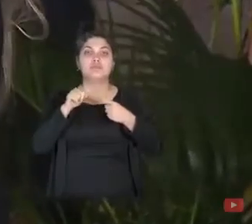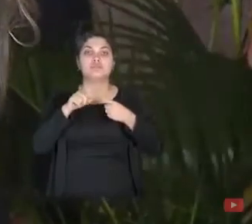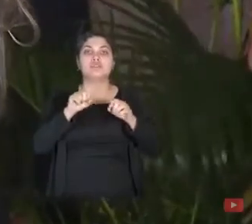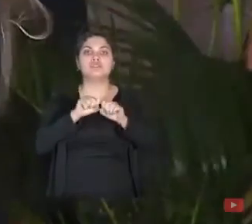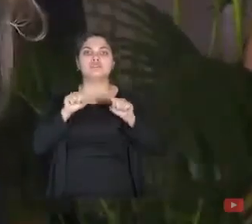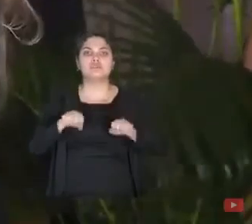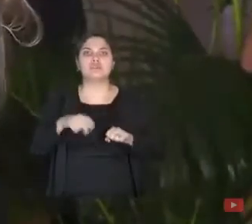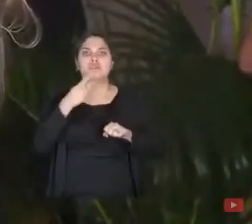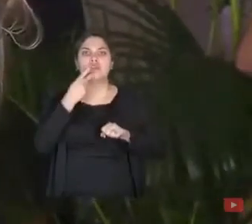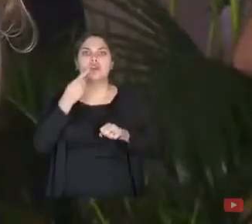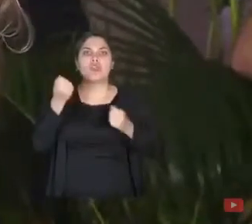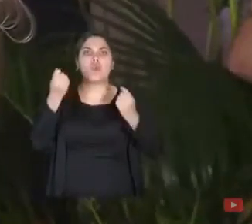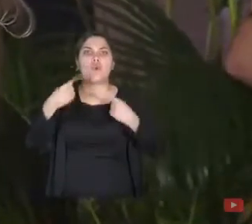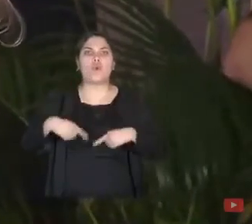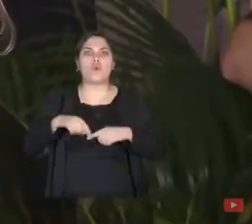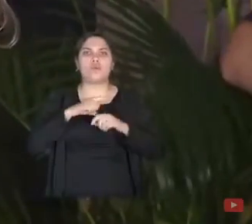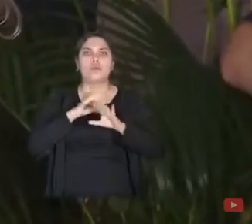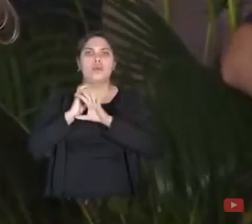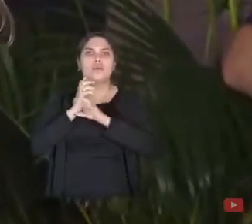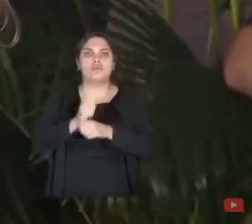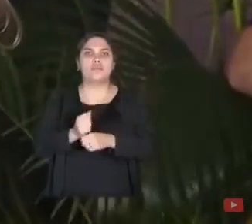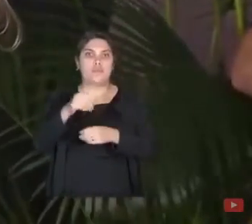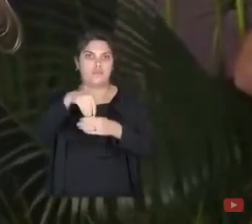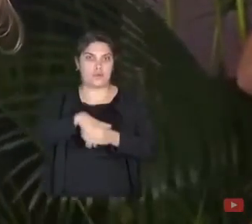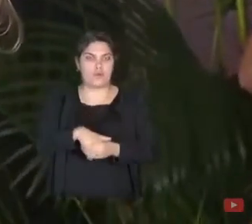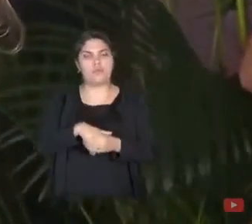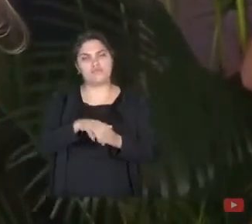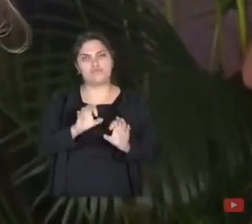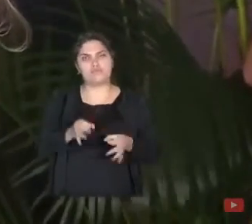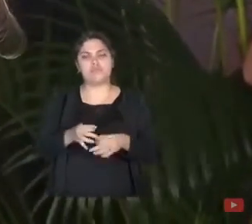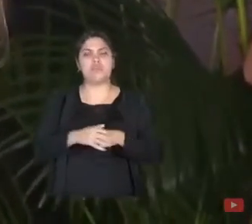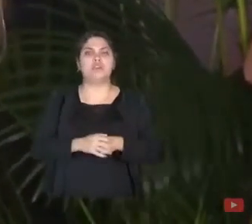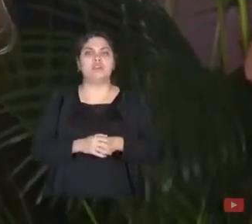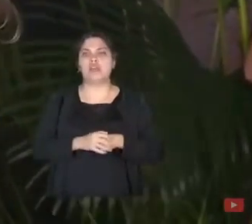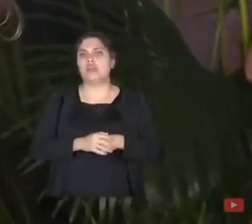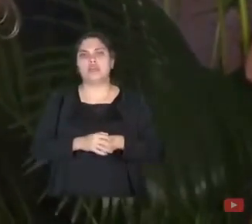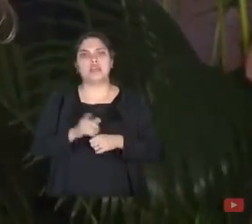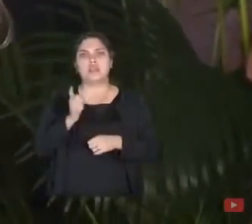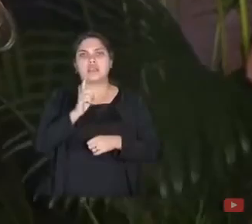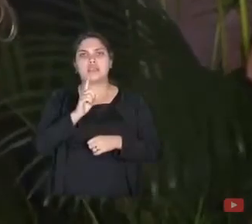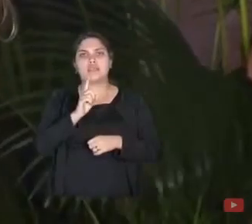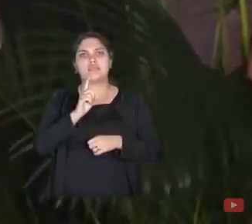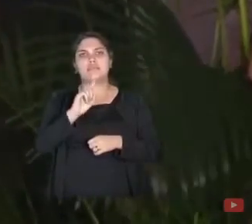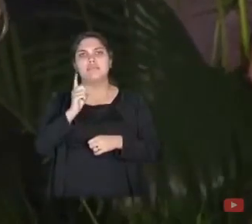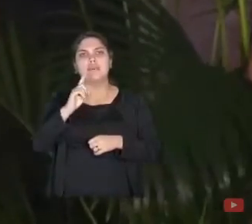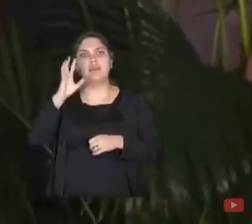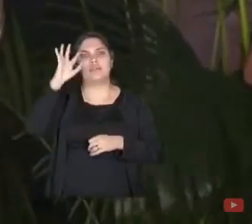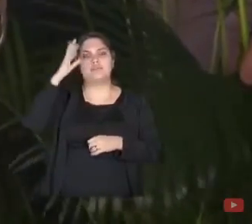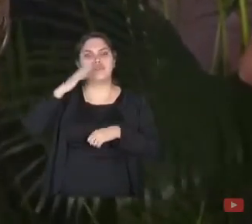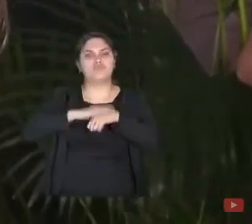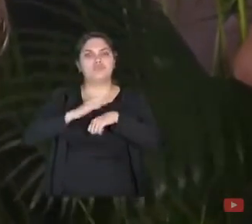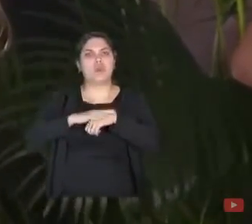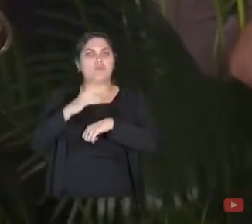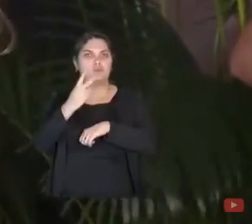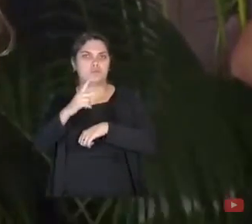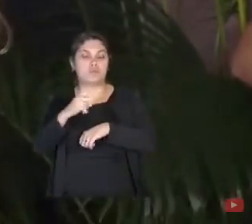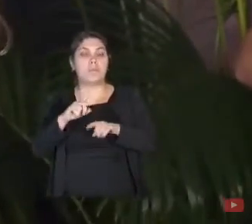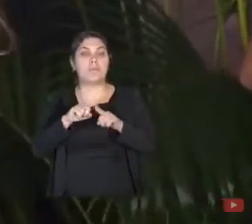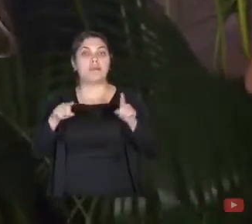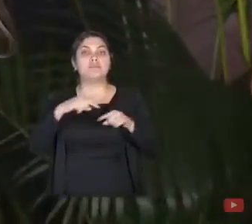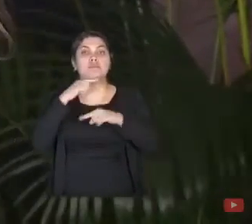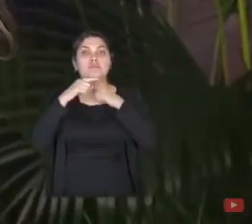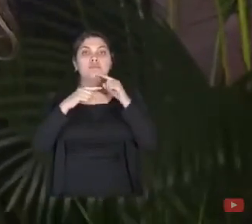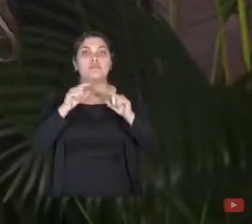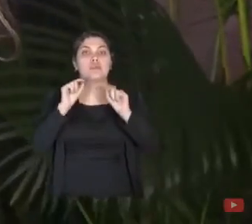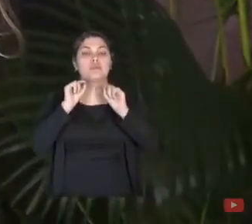senhor foi contra essa mudança na totalização dos votos, né? Que não dependeu de uma decisão do senhor. Mas a minha dúvida